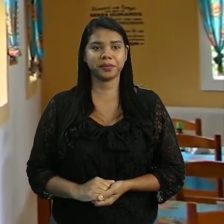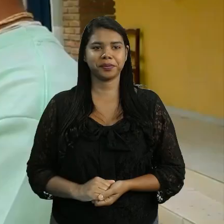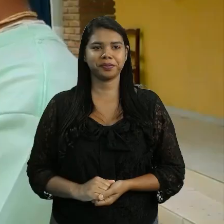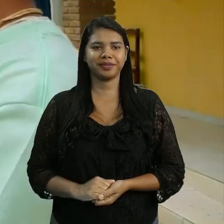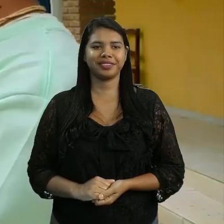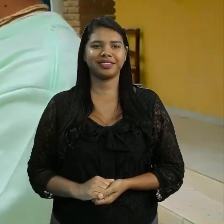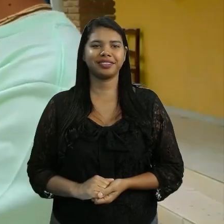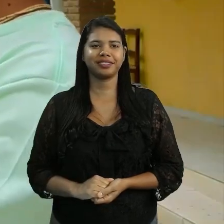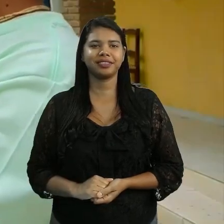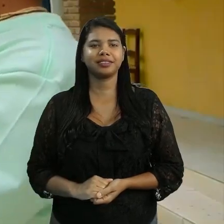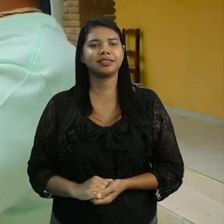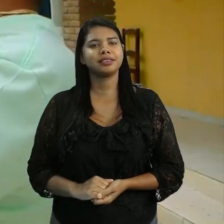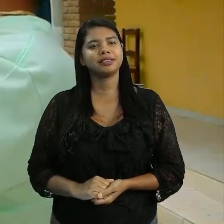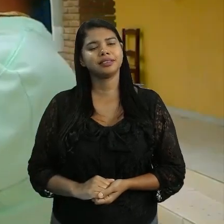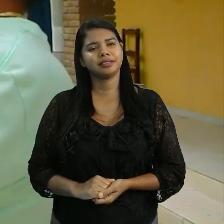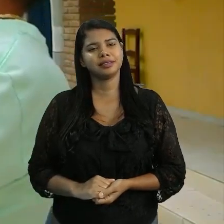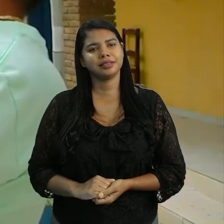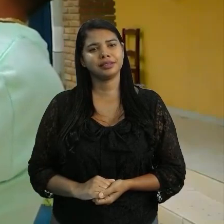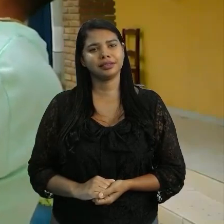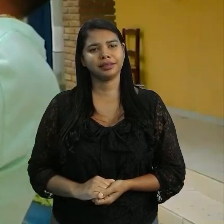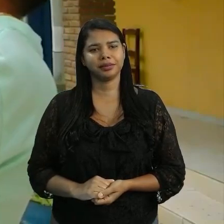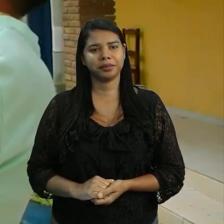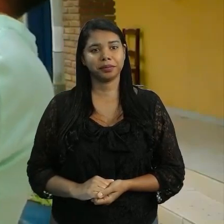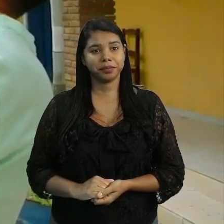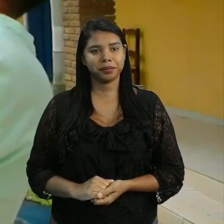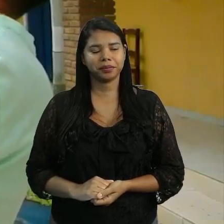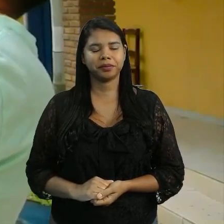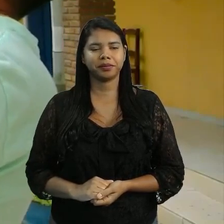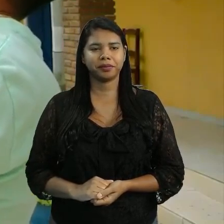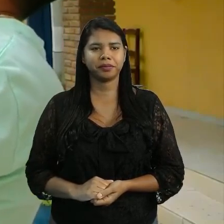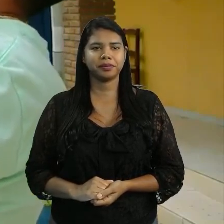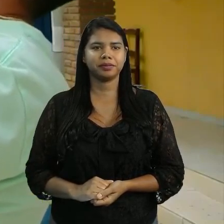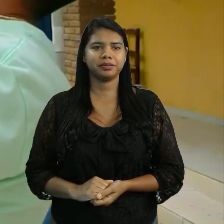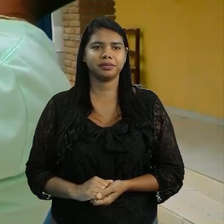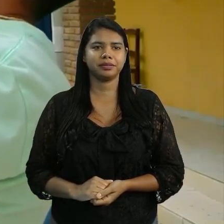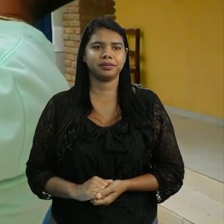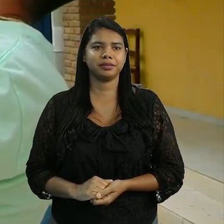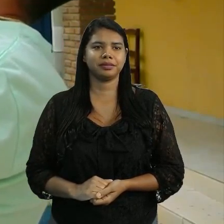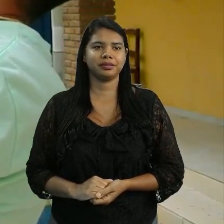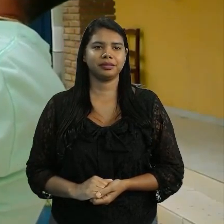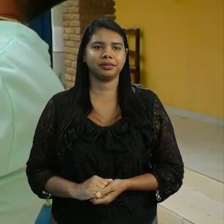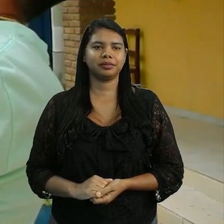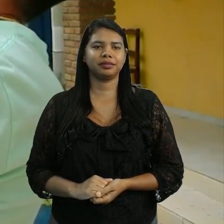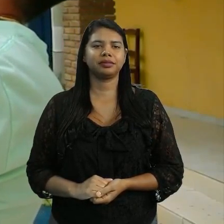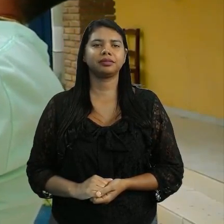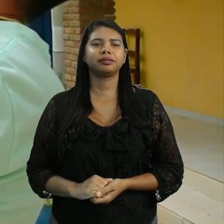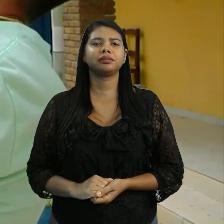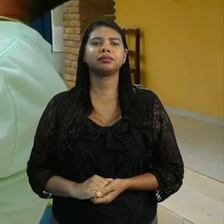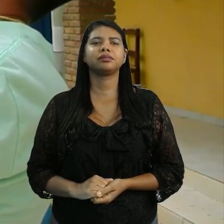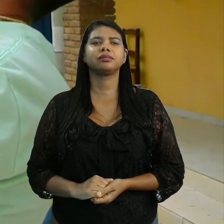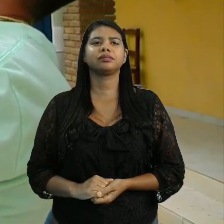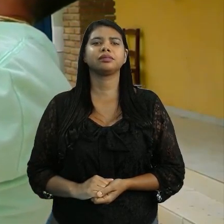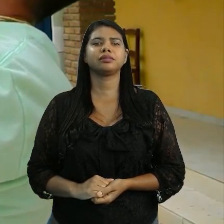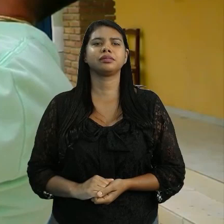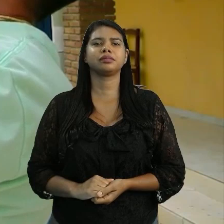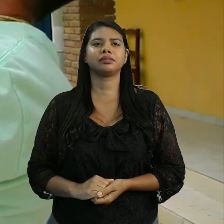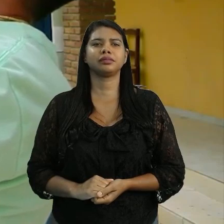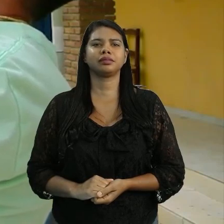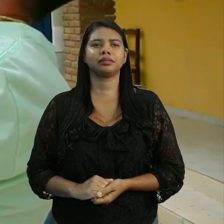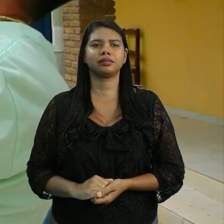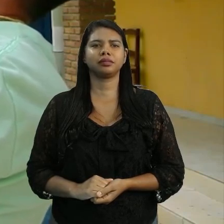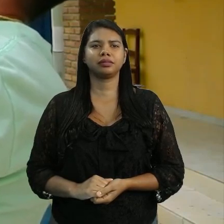plástico possível e comprar coisas também que não impactam na natureza.